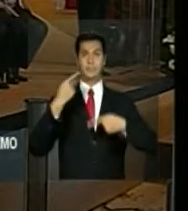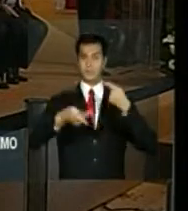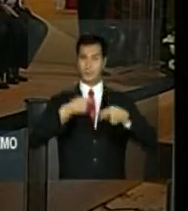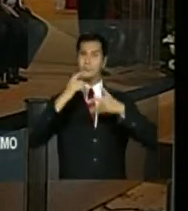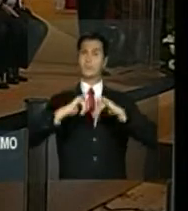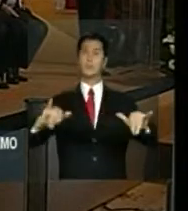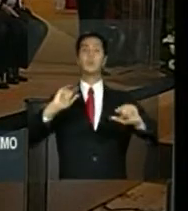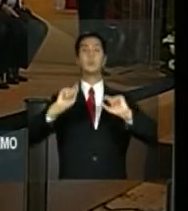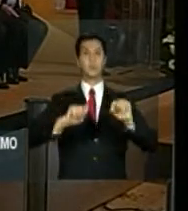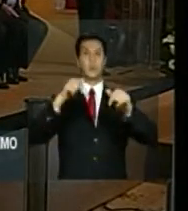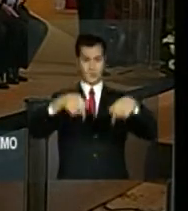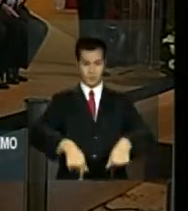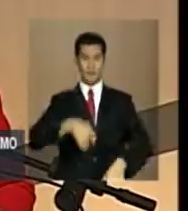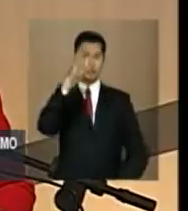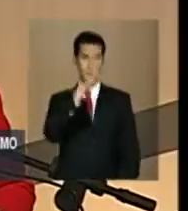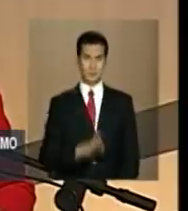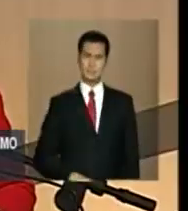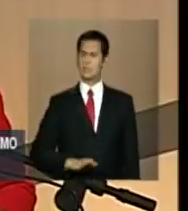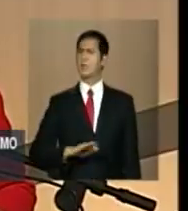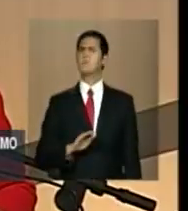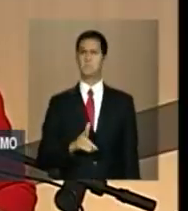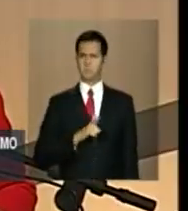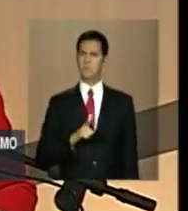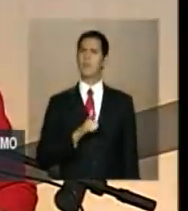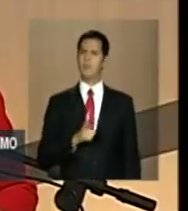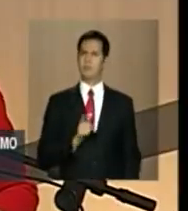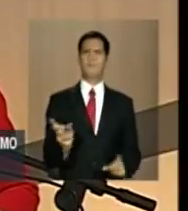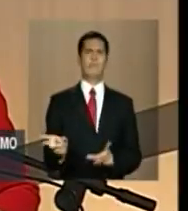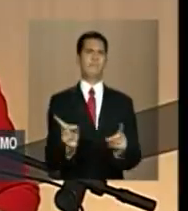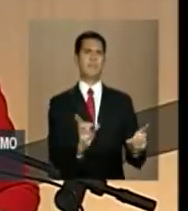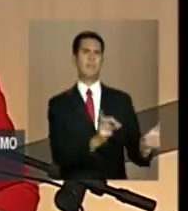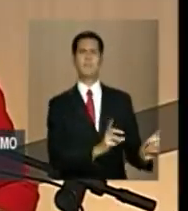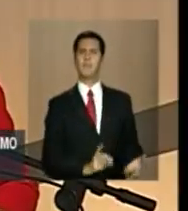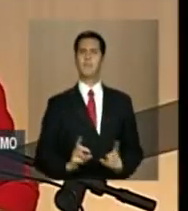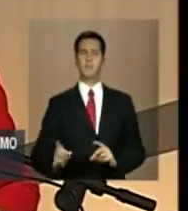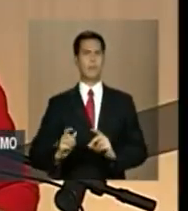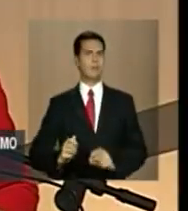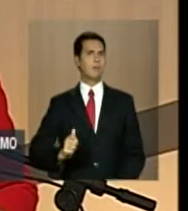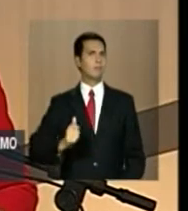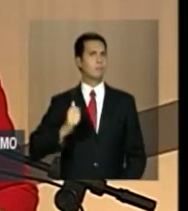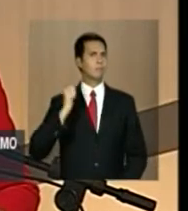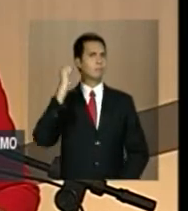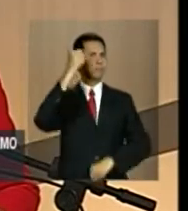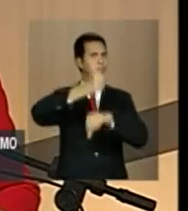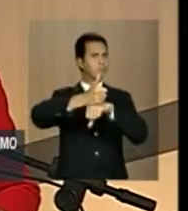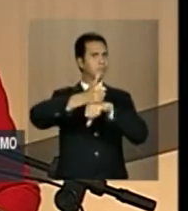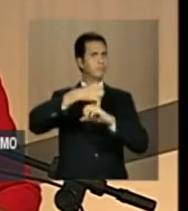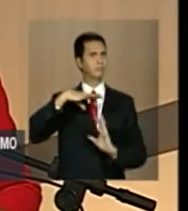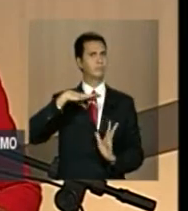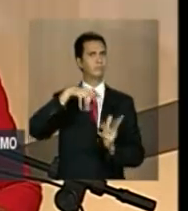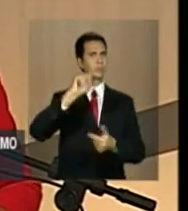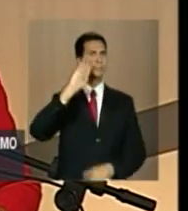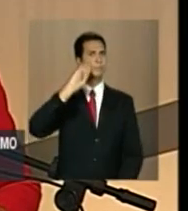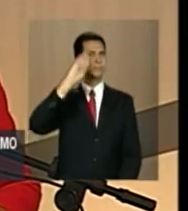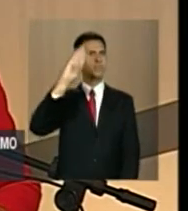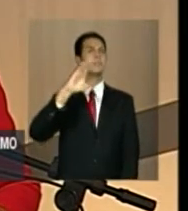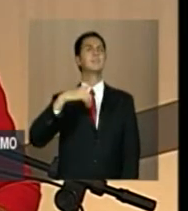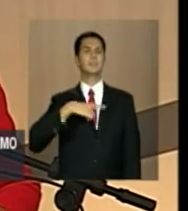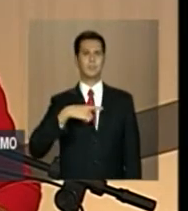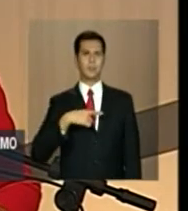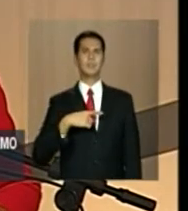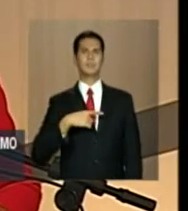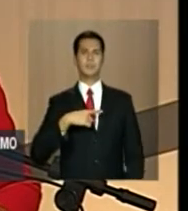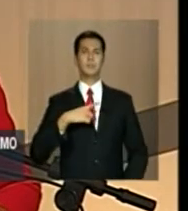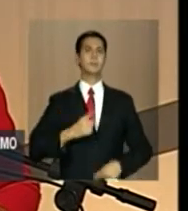somos um dos melhores mercados de varejo do mundo. Por que que nós somos um dos principais mercados